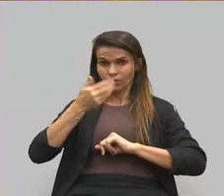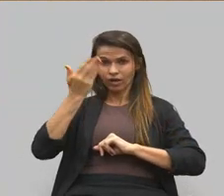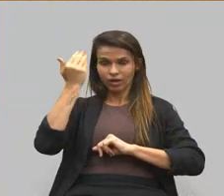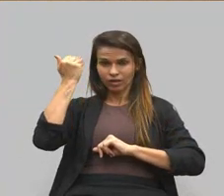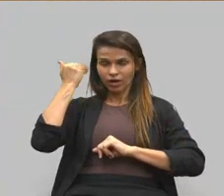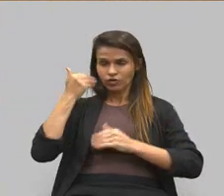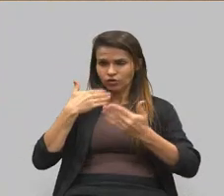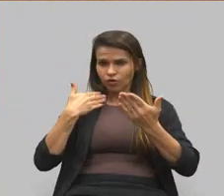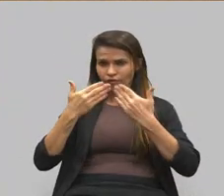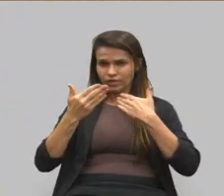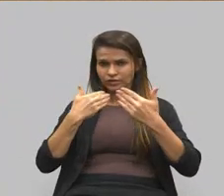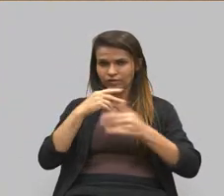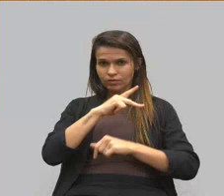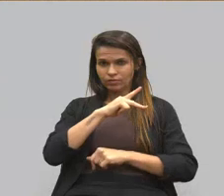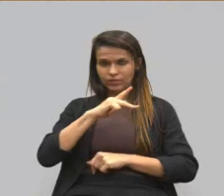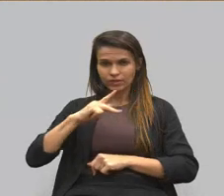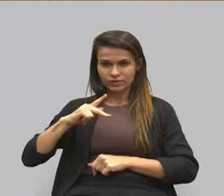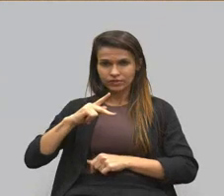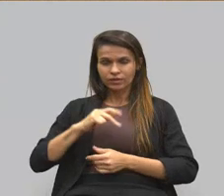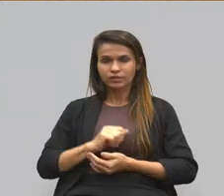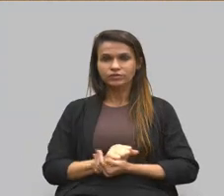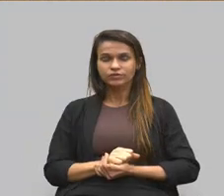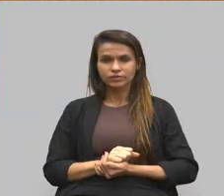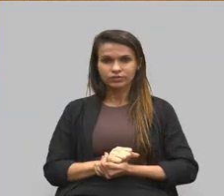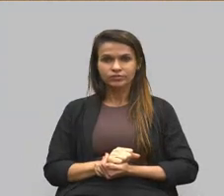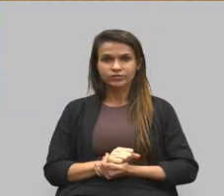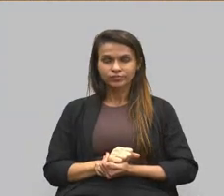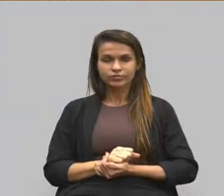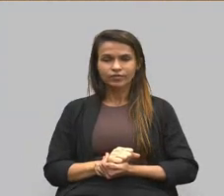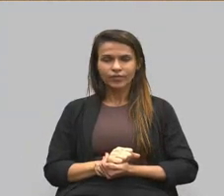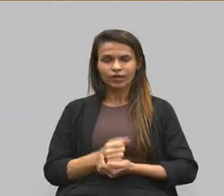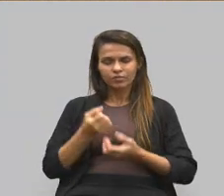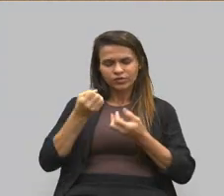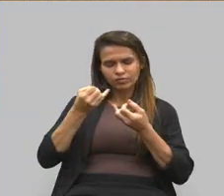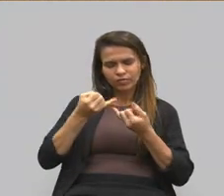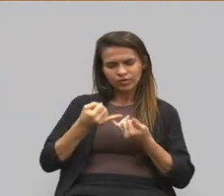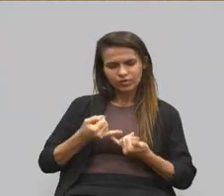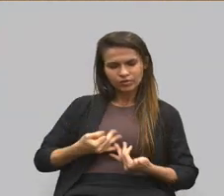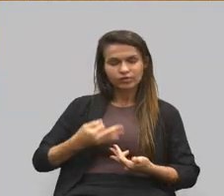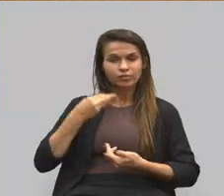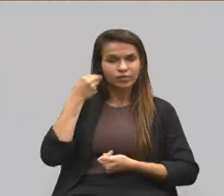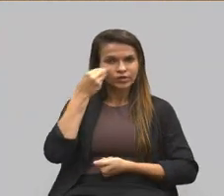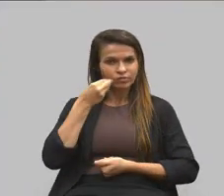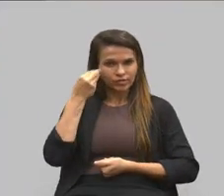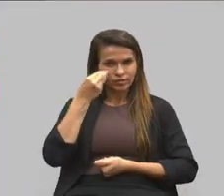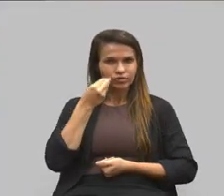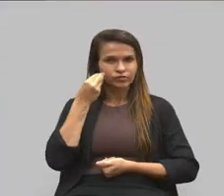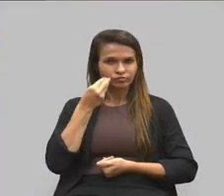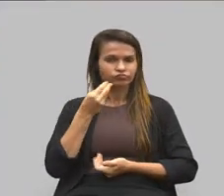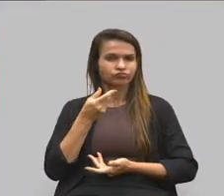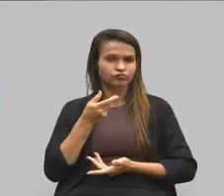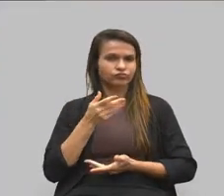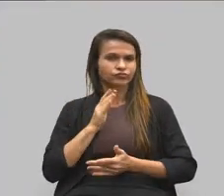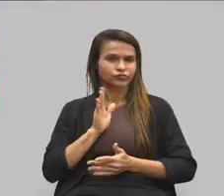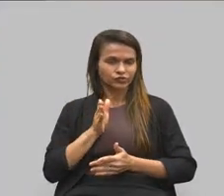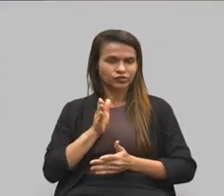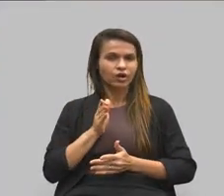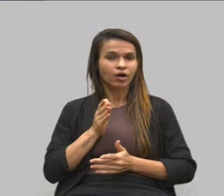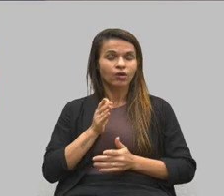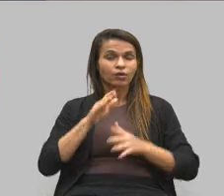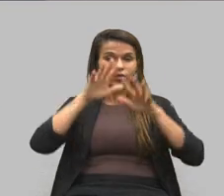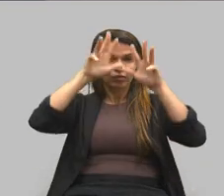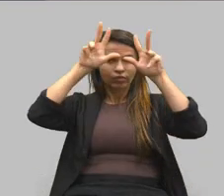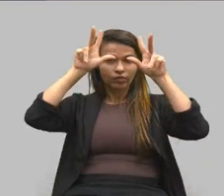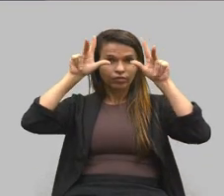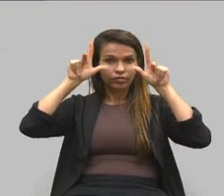o presidente me pautando numa experiência já exitosa eh do Tribunal de Justiça de